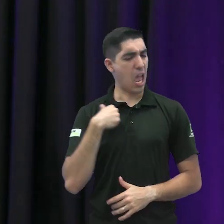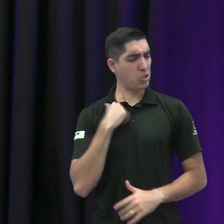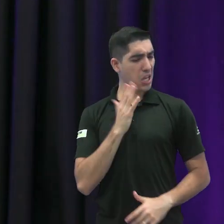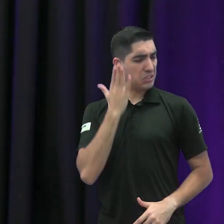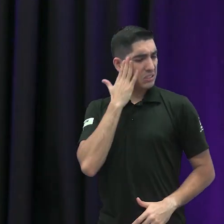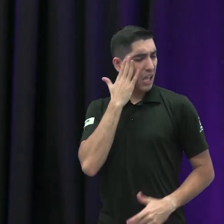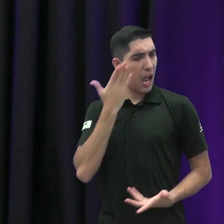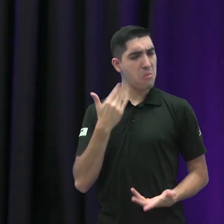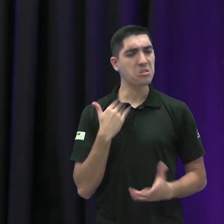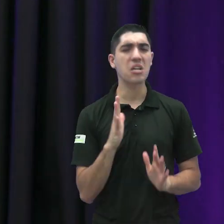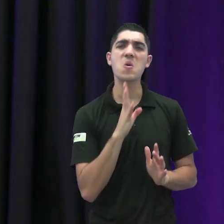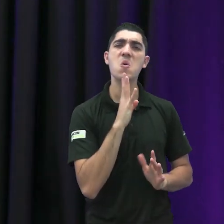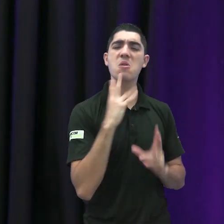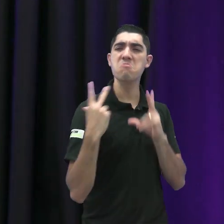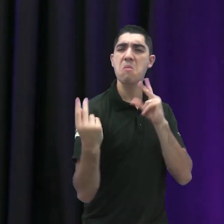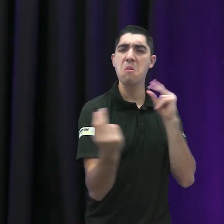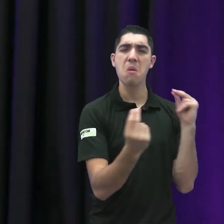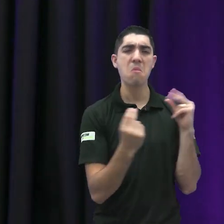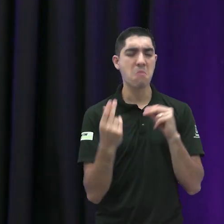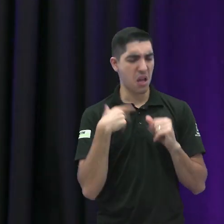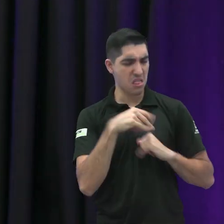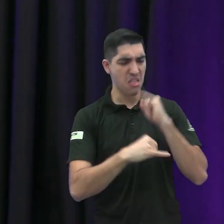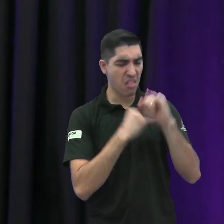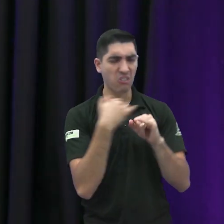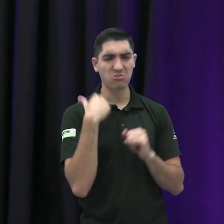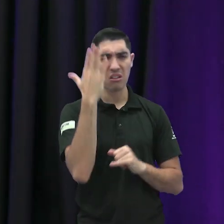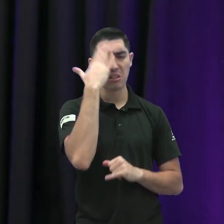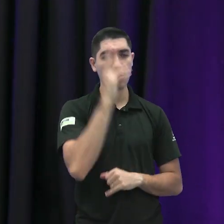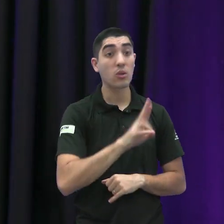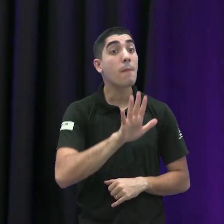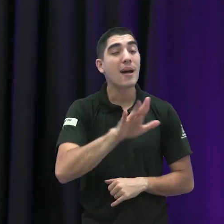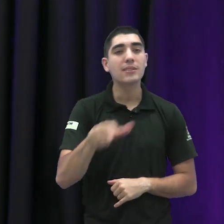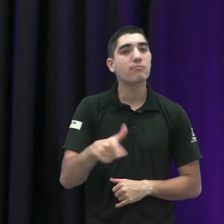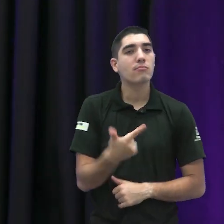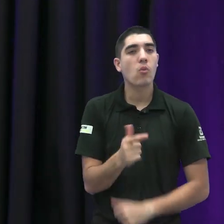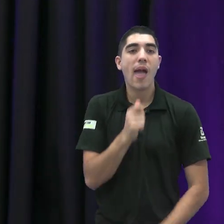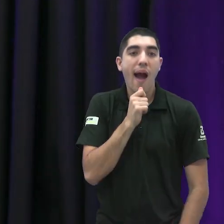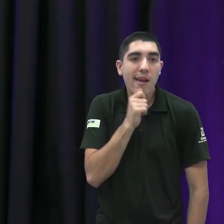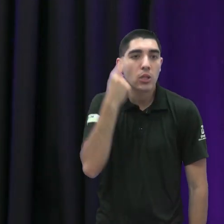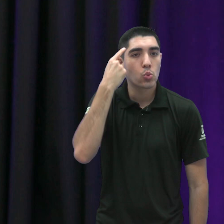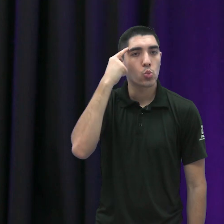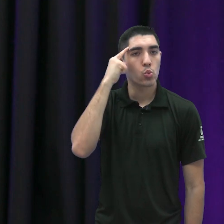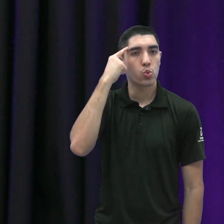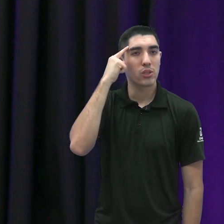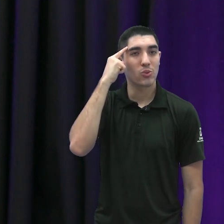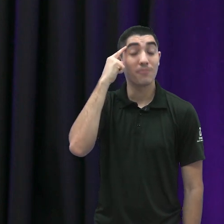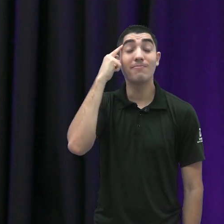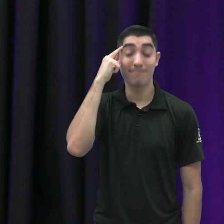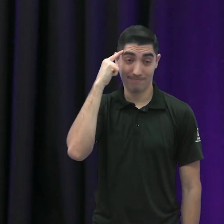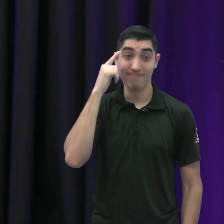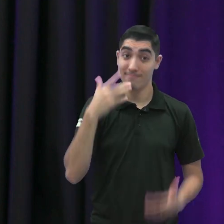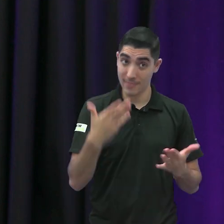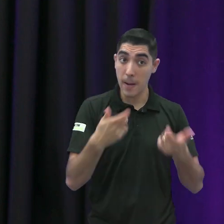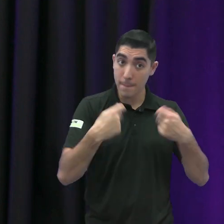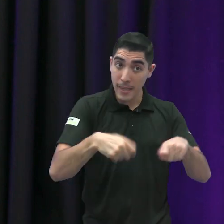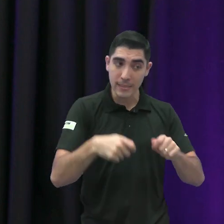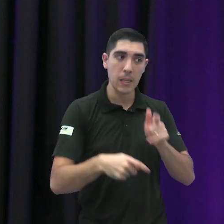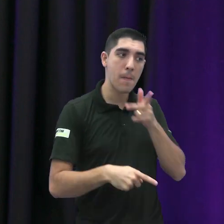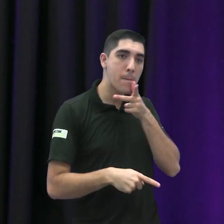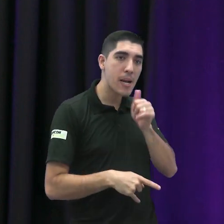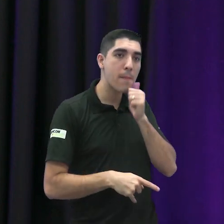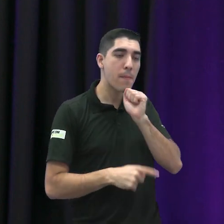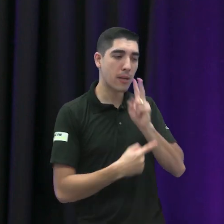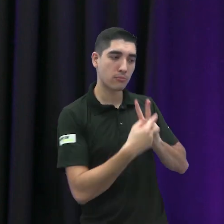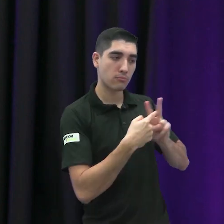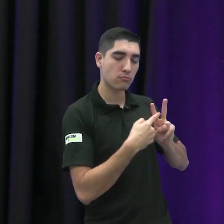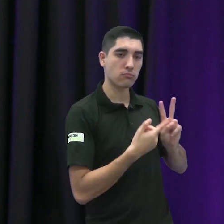né, o que está falando, o que está conversando, o que está consumindo ali na internet, mas não tem juízo ainda, né? Então, é necessária essa